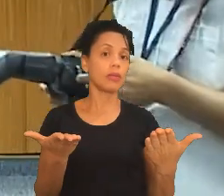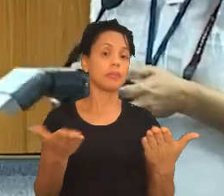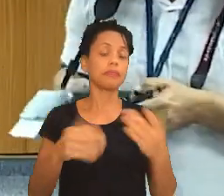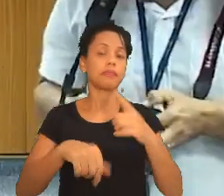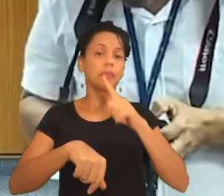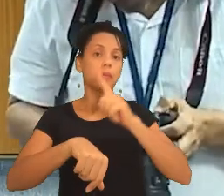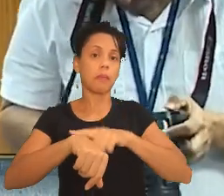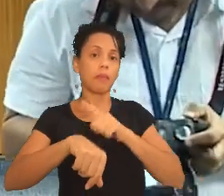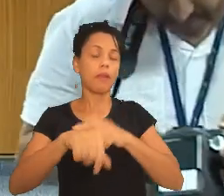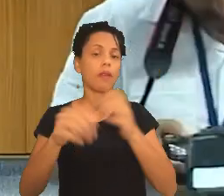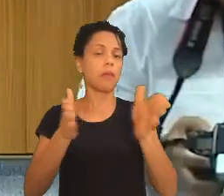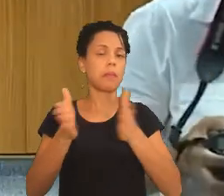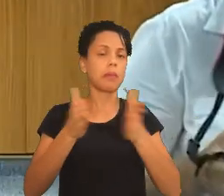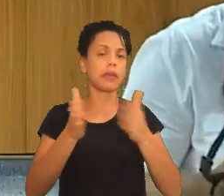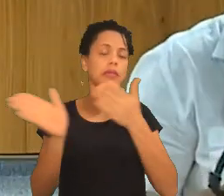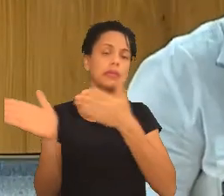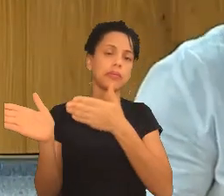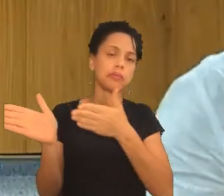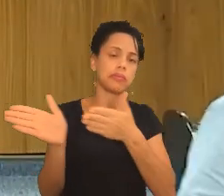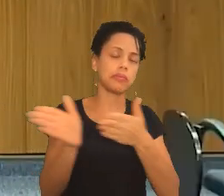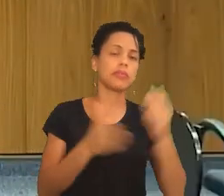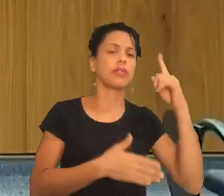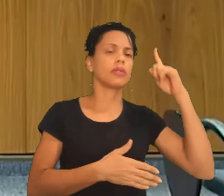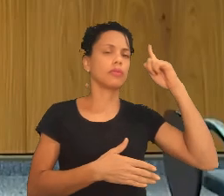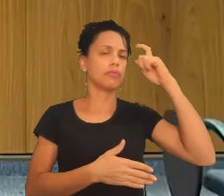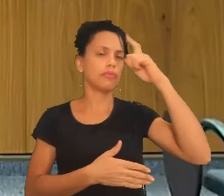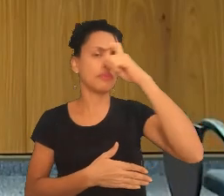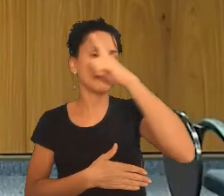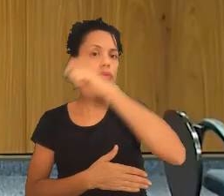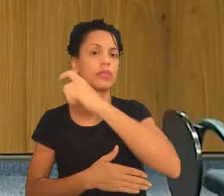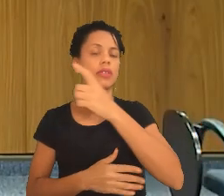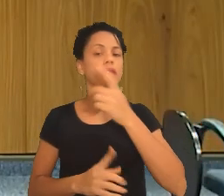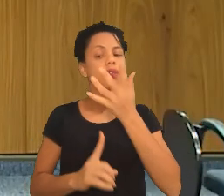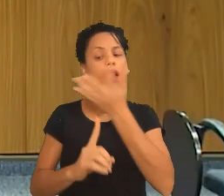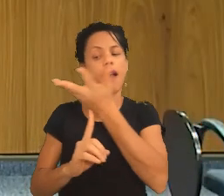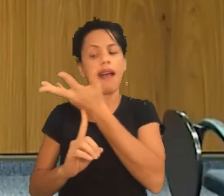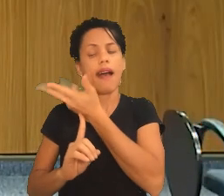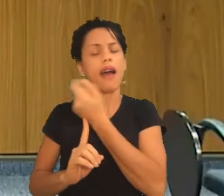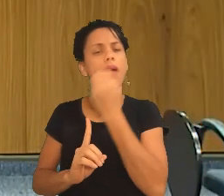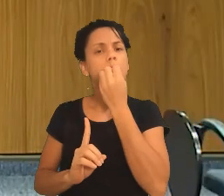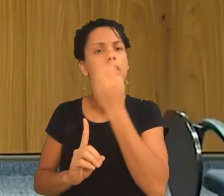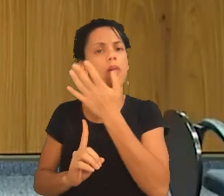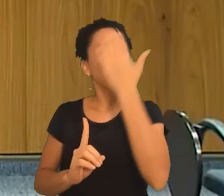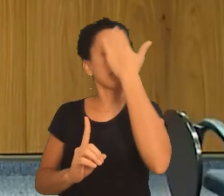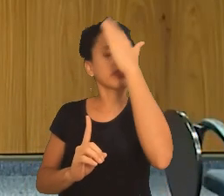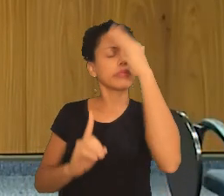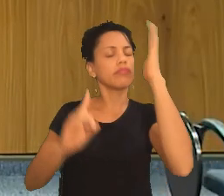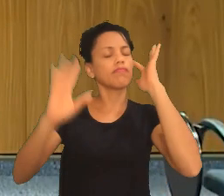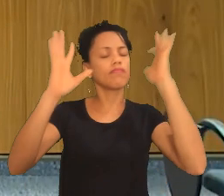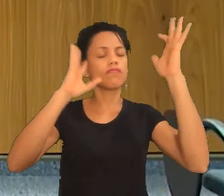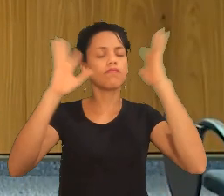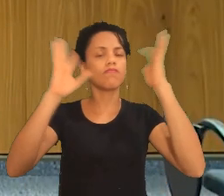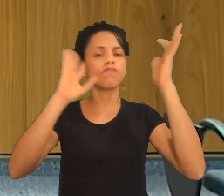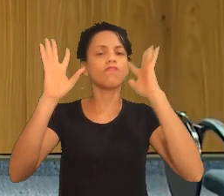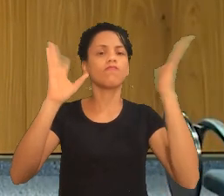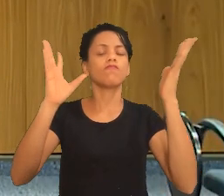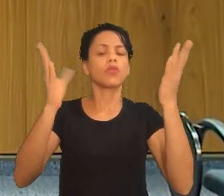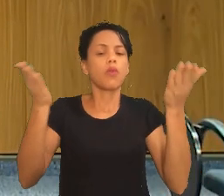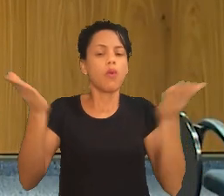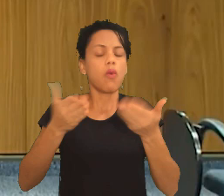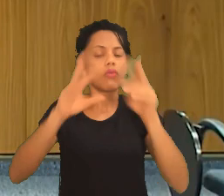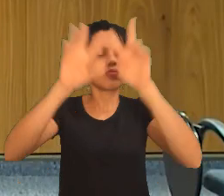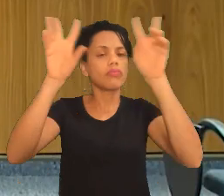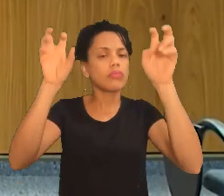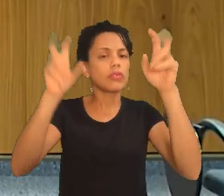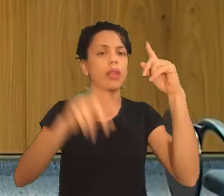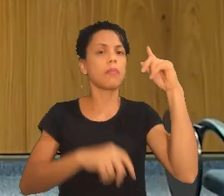de tanta dureza, eu acho que a arte é um bom caminho para a gente refletir sobre esses temas mais duros. Então, eu espero que vocês gostem